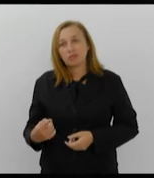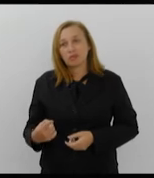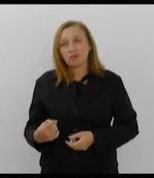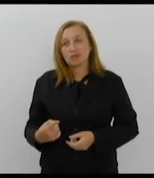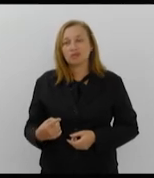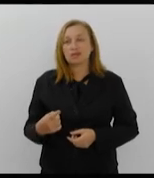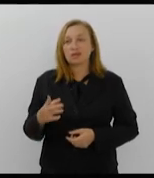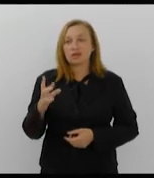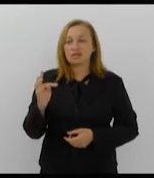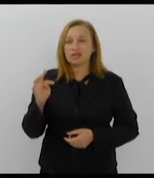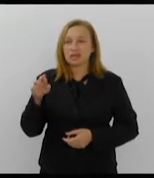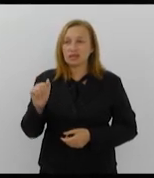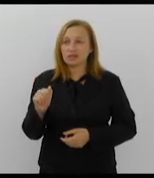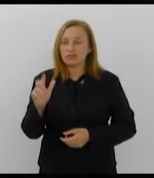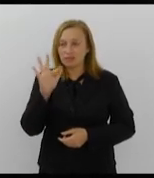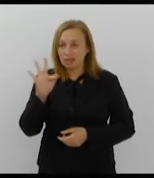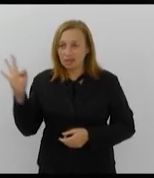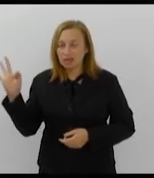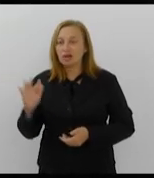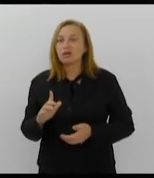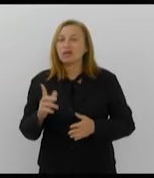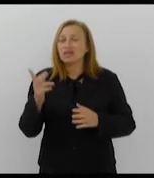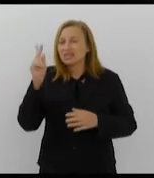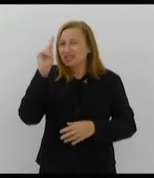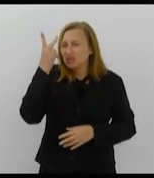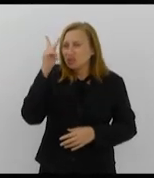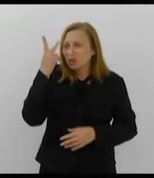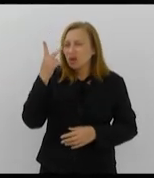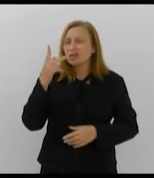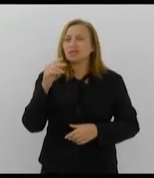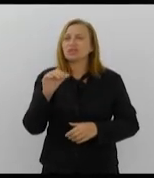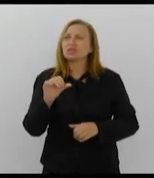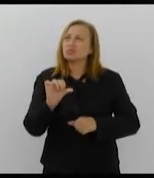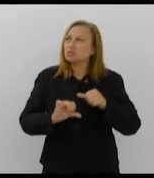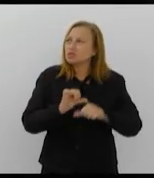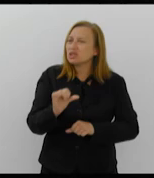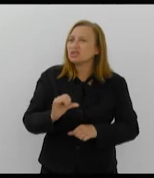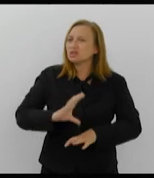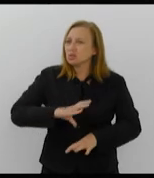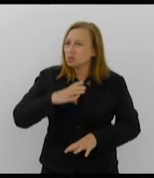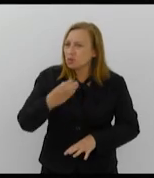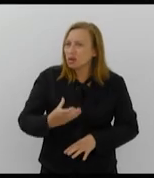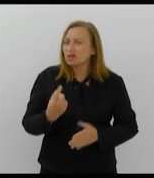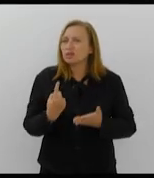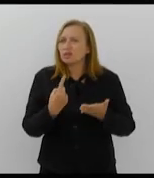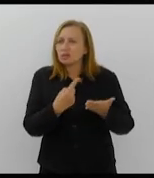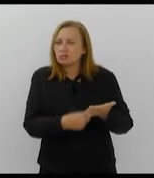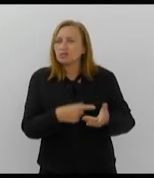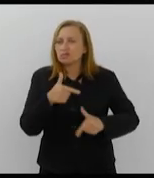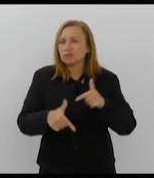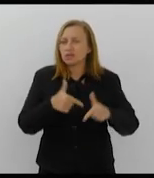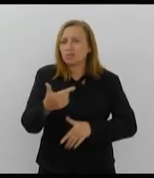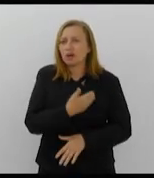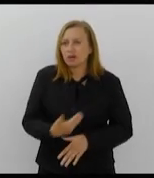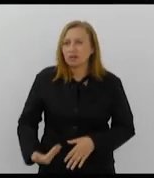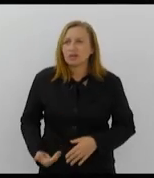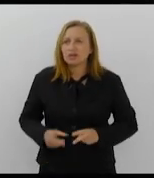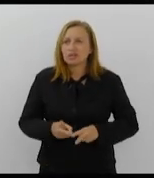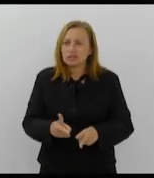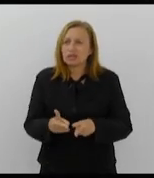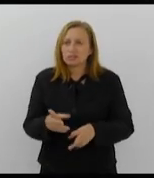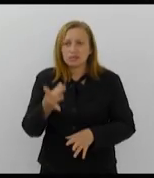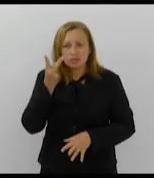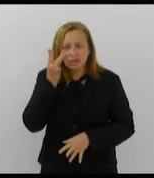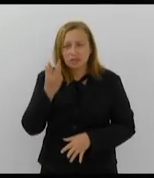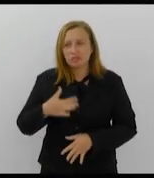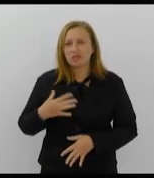Federal. Essas histórias de mudança, de coragem, de compromisso com o serviço público, sempre esteve presente na minha